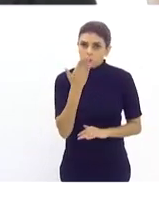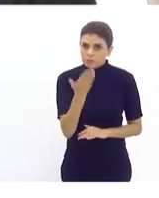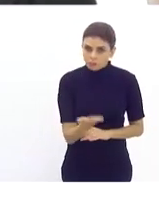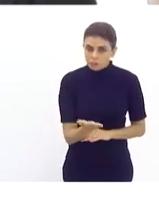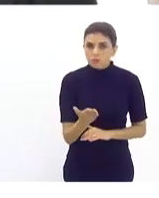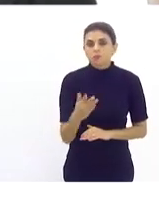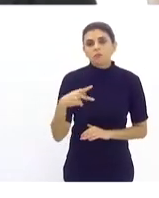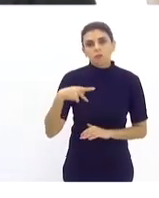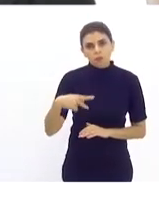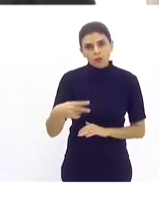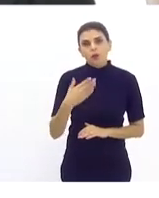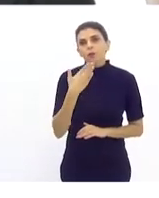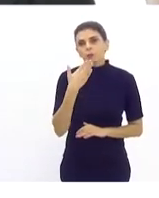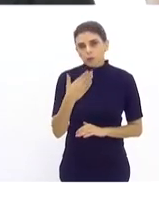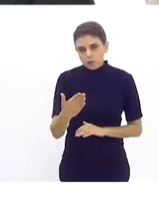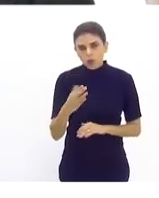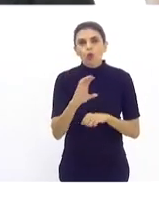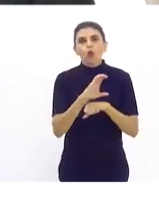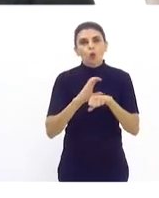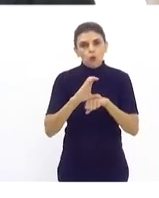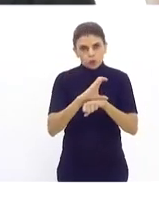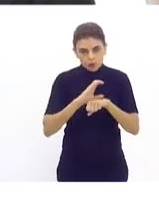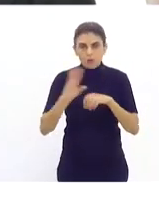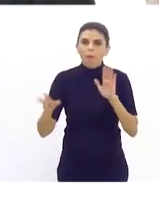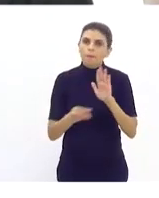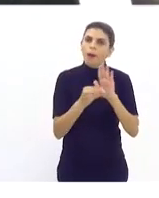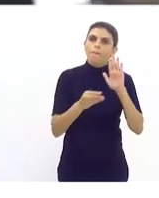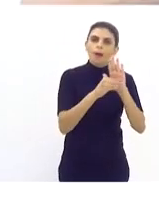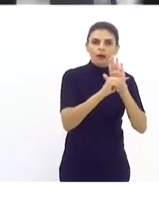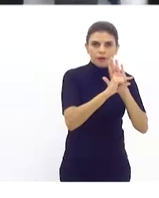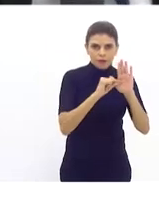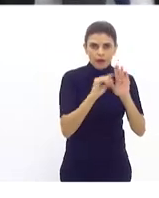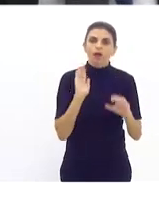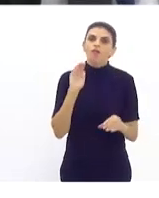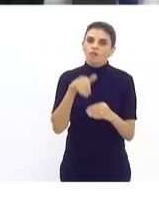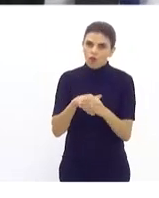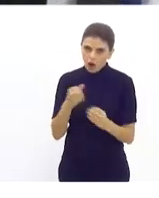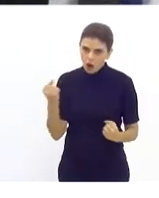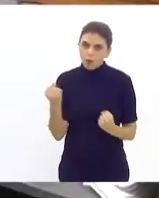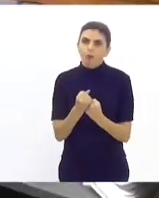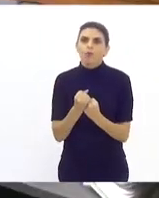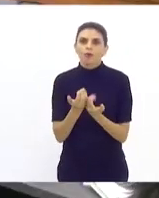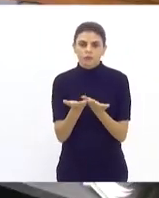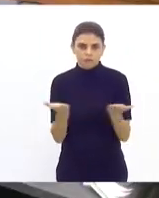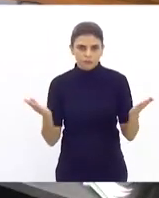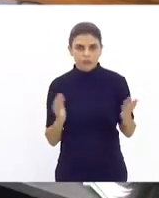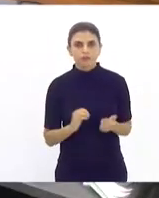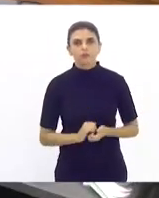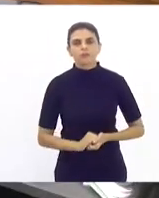acompanhando o parecer pela constitucionalidade com emendas, acompanhando o voto de Vossa Excelência.